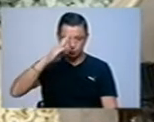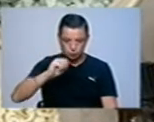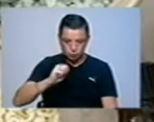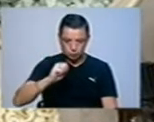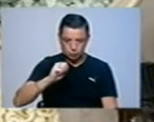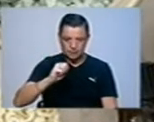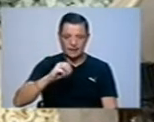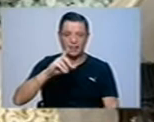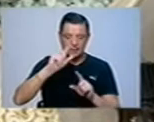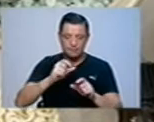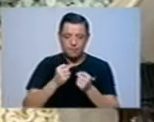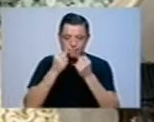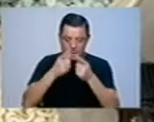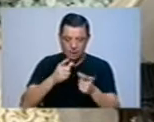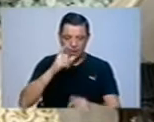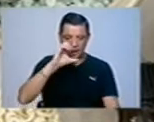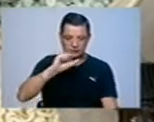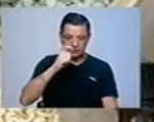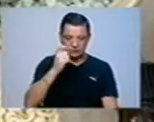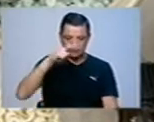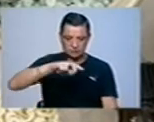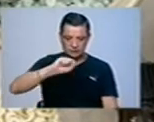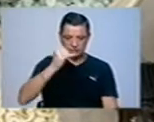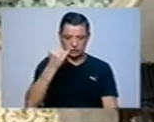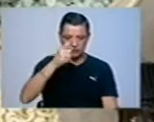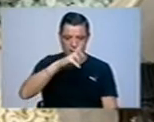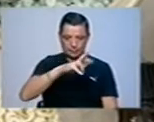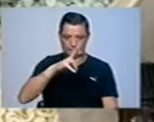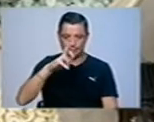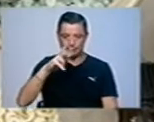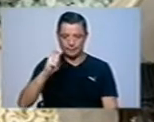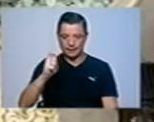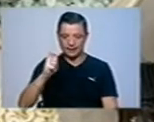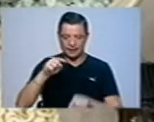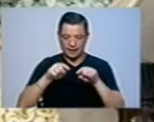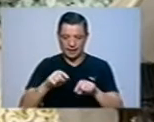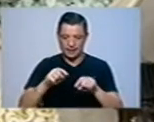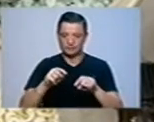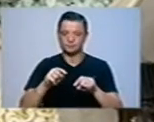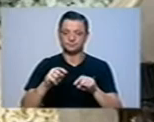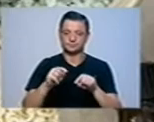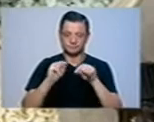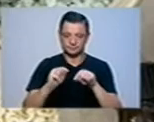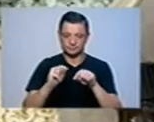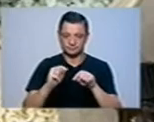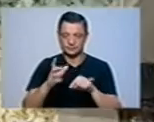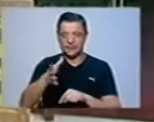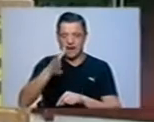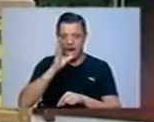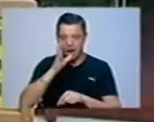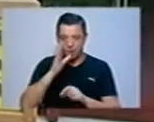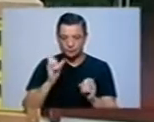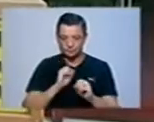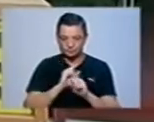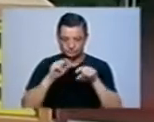chá de cavalinha, uma colher de chá de hibiscos e pedaços de gengibre. Gengibre. Portanto, não pusemos aqui a água, mas...